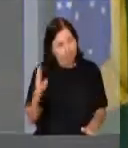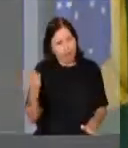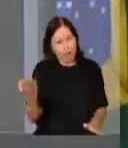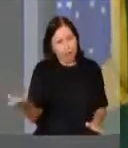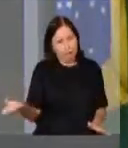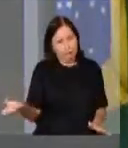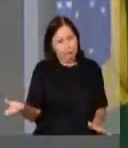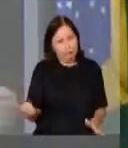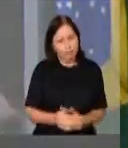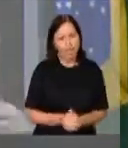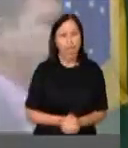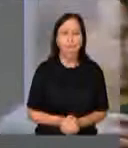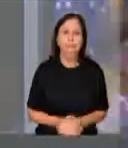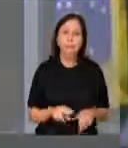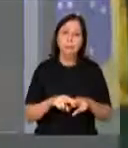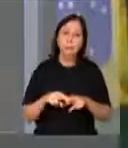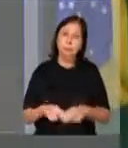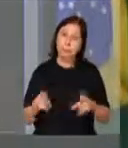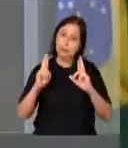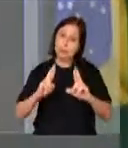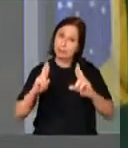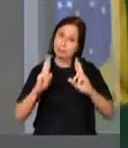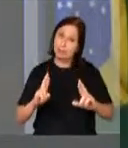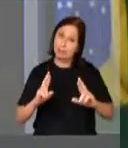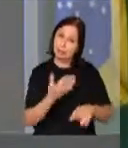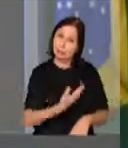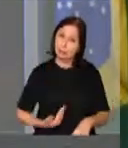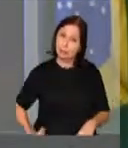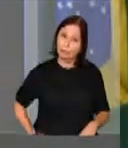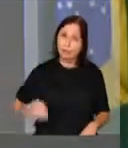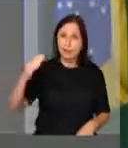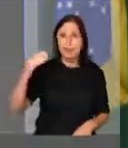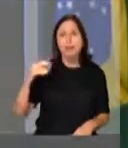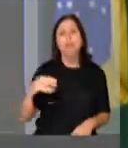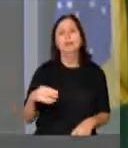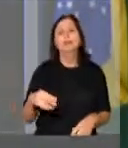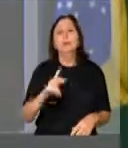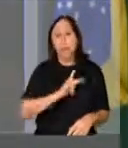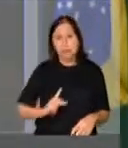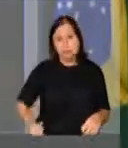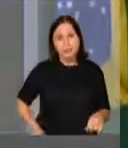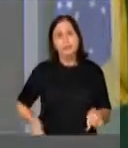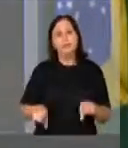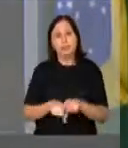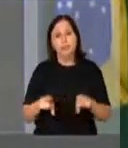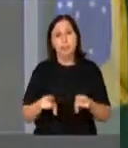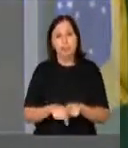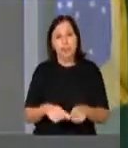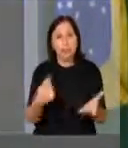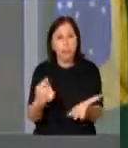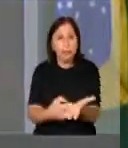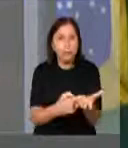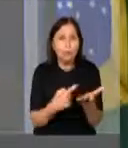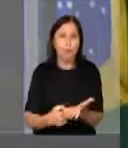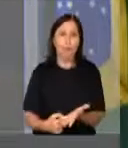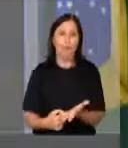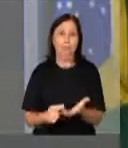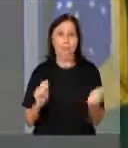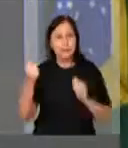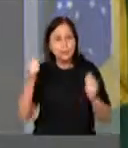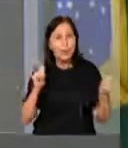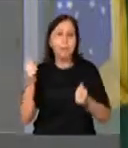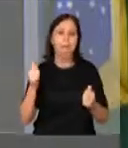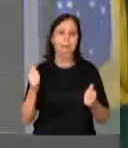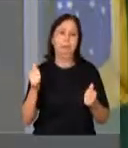A gente espera que o presidente e o governo cumpram com o seu compromisso de campanha, que é formar um governo com pessoas competentes. Para